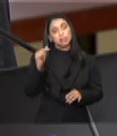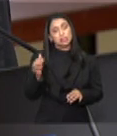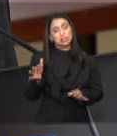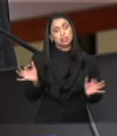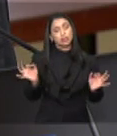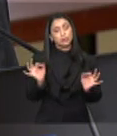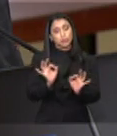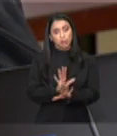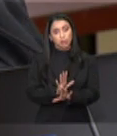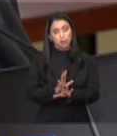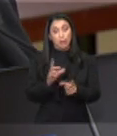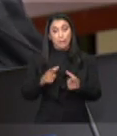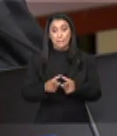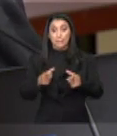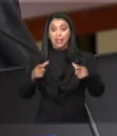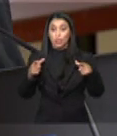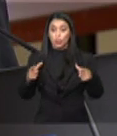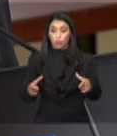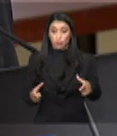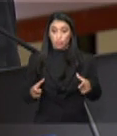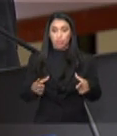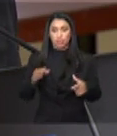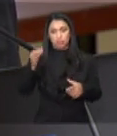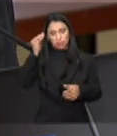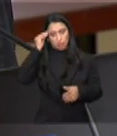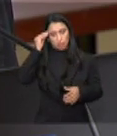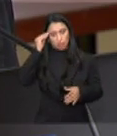prazo de apresentação das razões finais